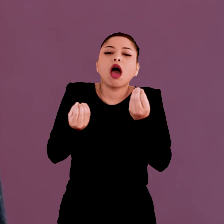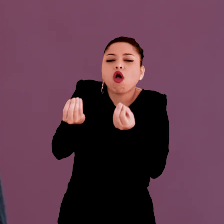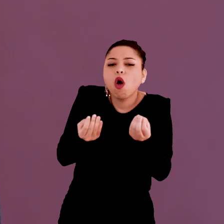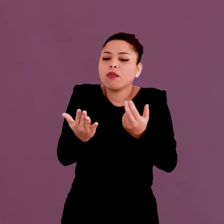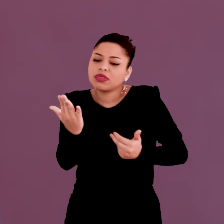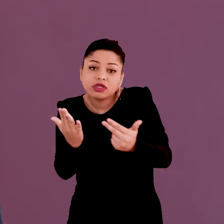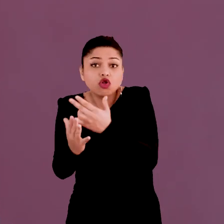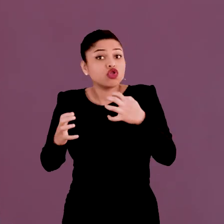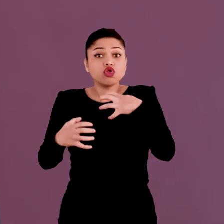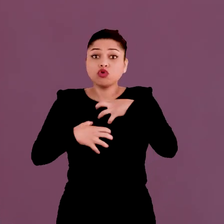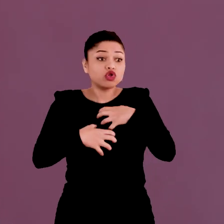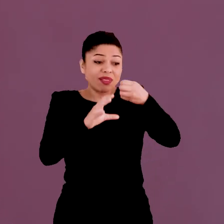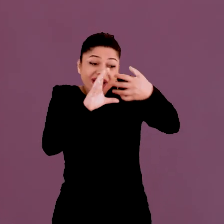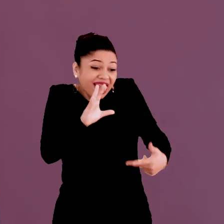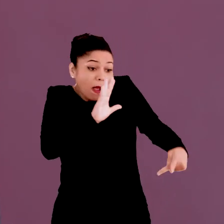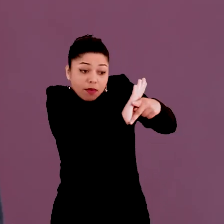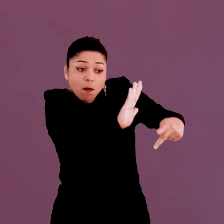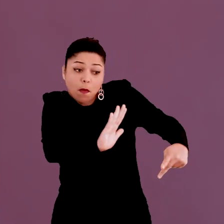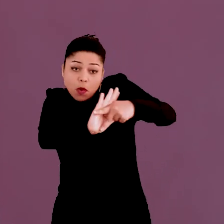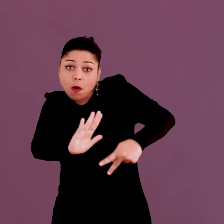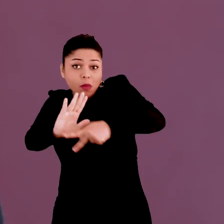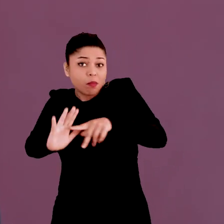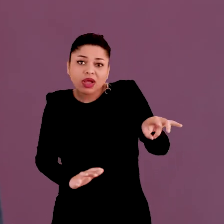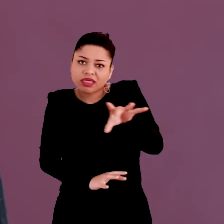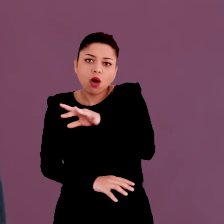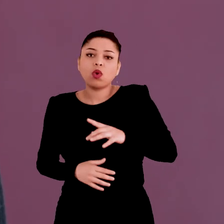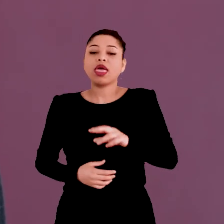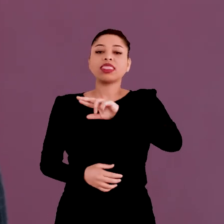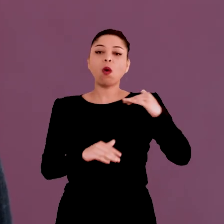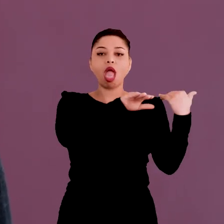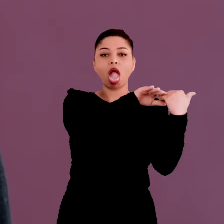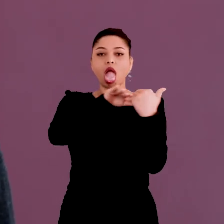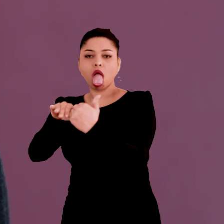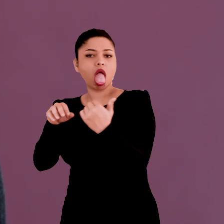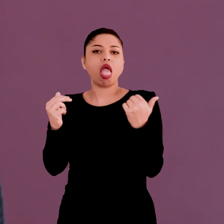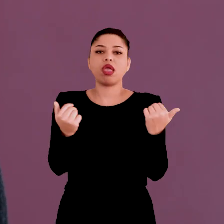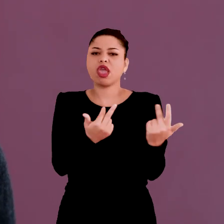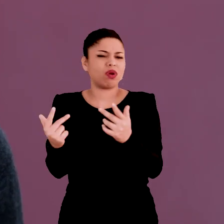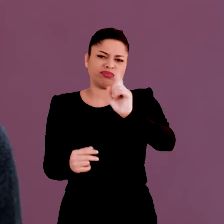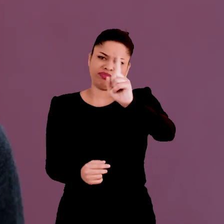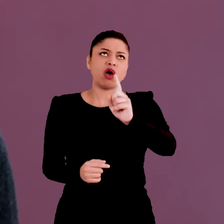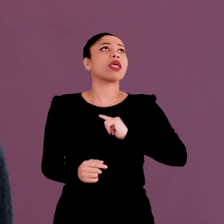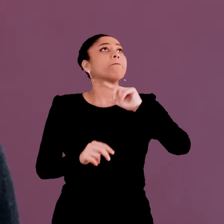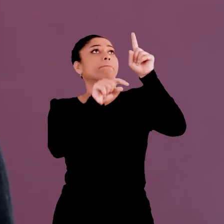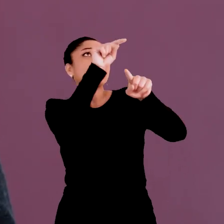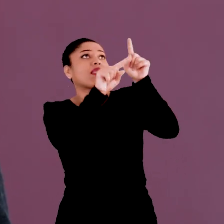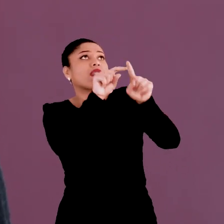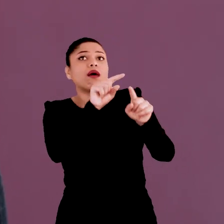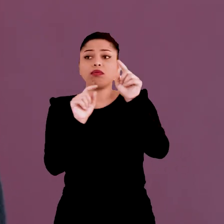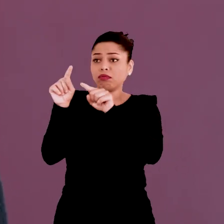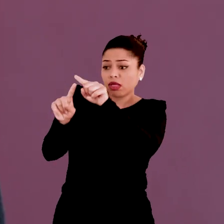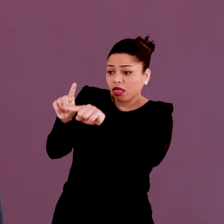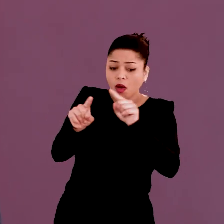forma muito individual e característica. Não foi uma exposição homogênea, a gente trouxe materiais de diversos locais que contem